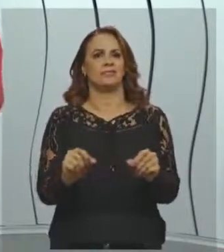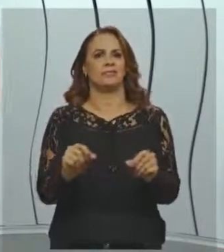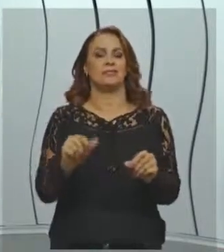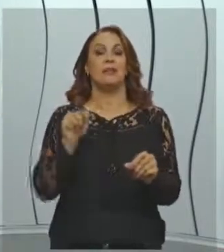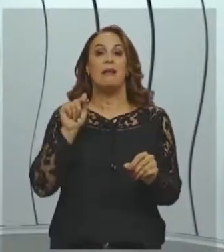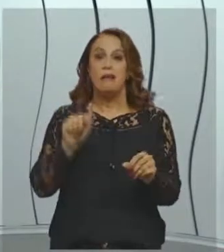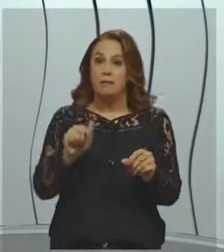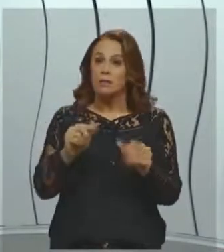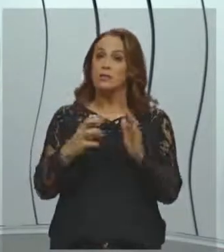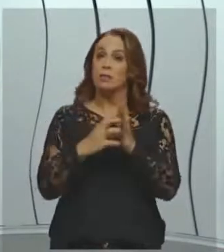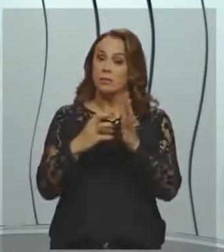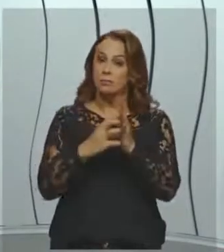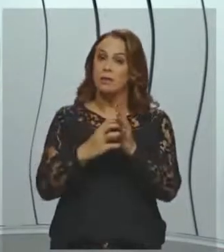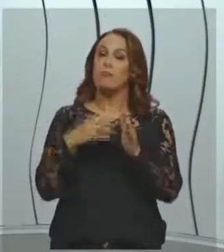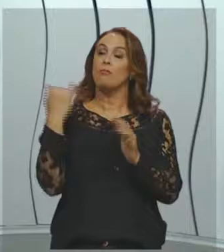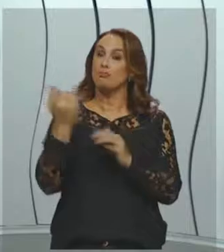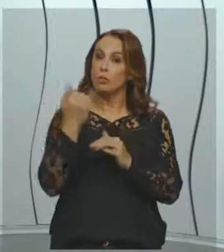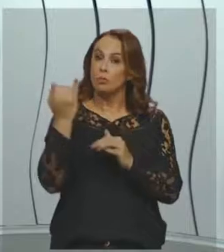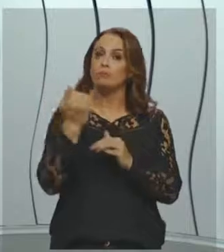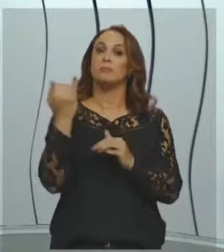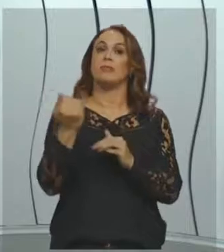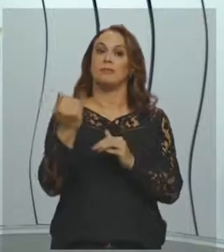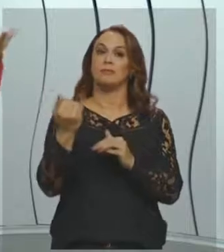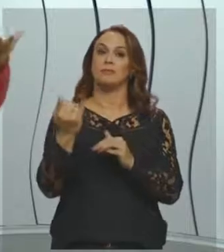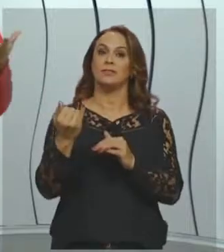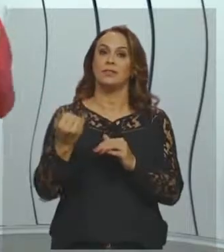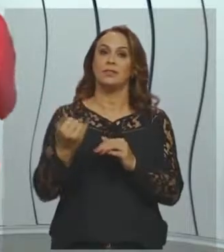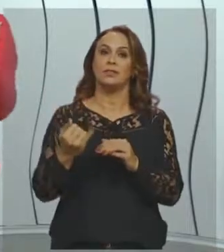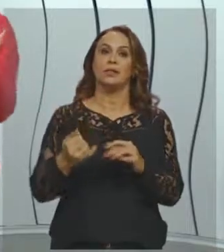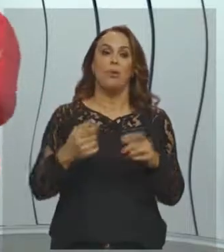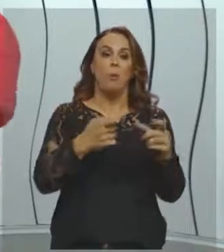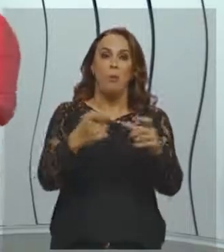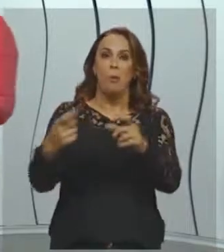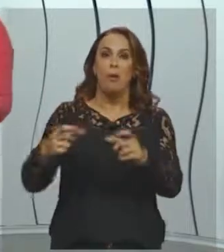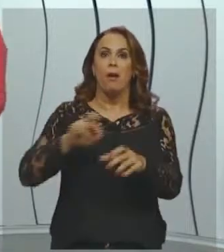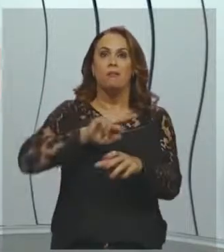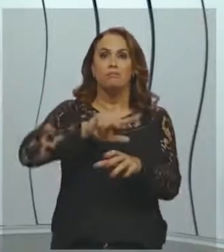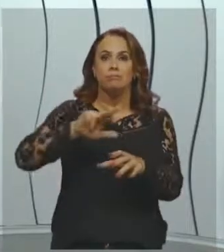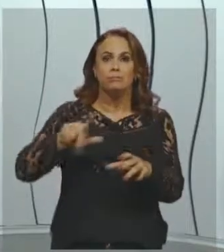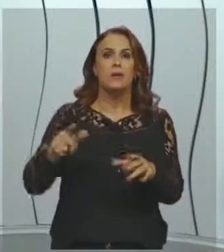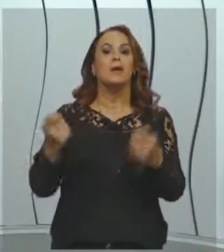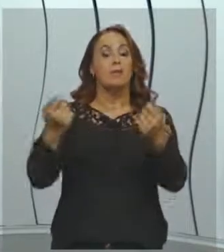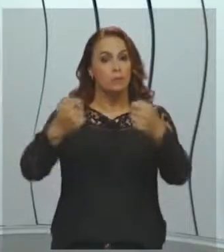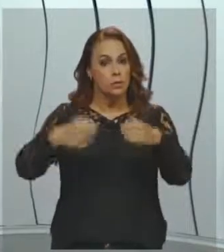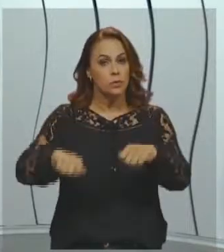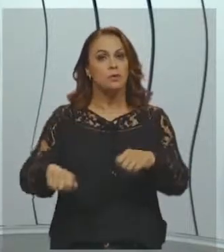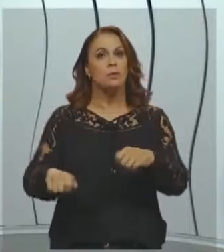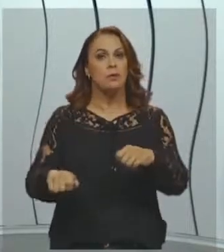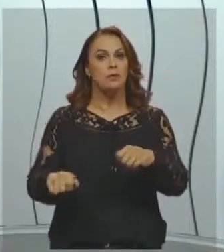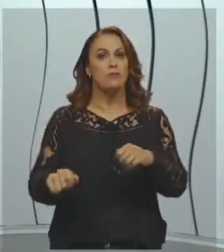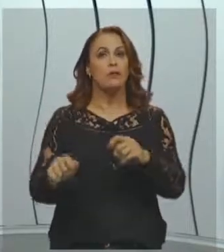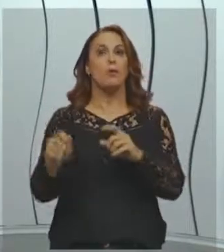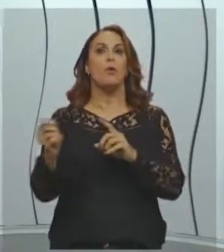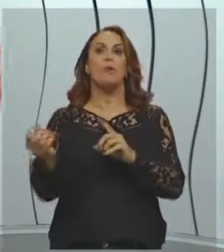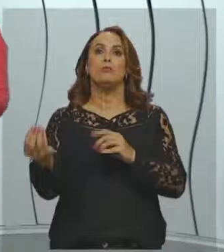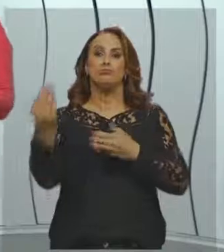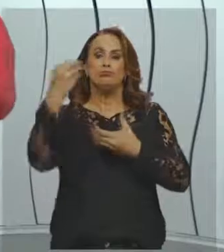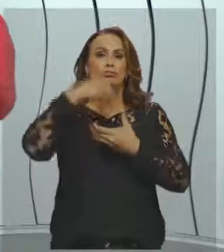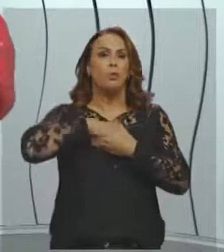tanto no solo, no ar e na água, e ela pode atingir aí qualquer ser vivo, seja animal, seja